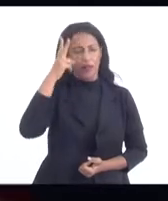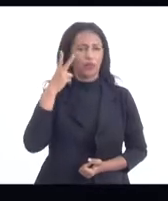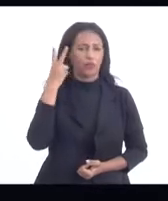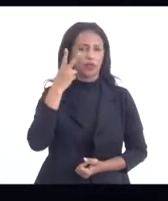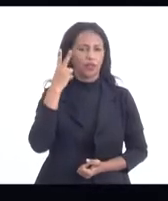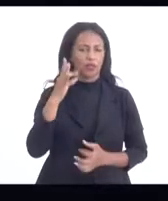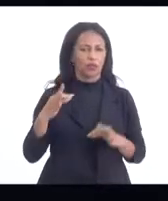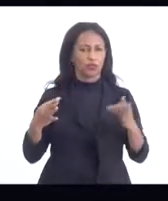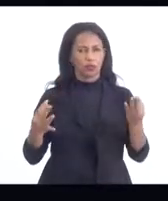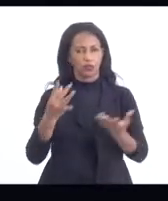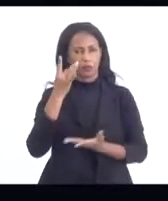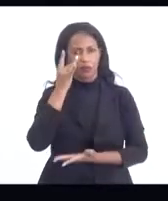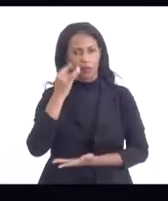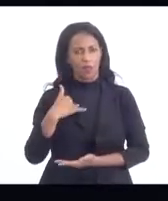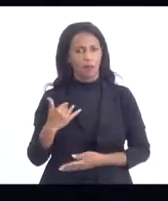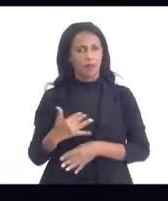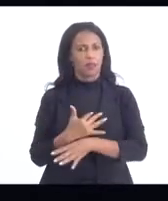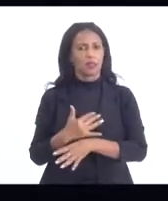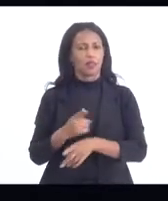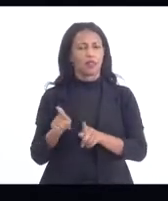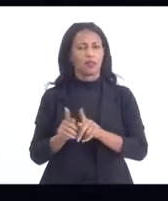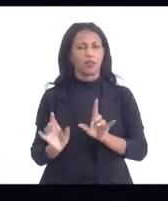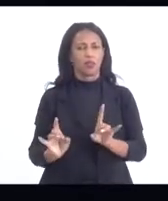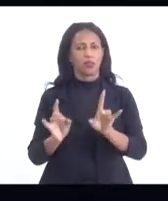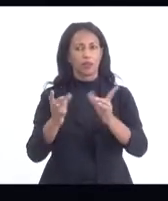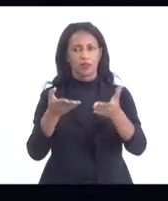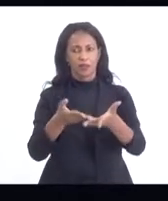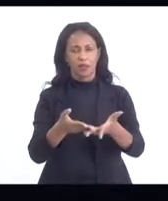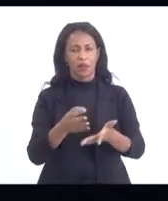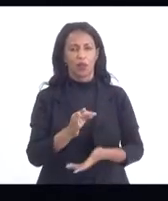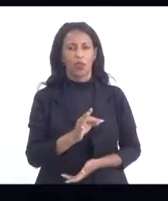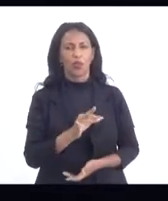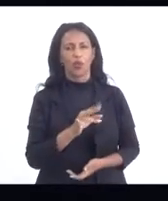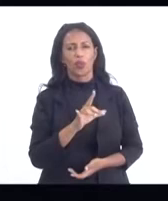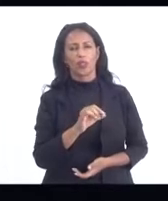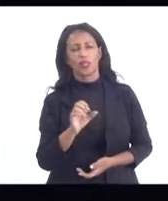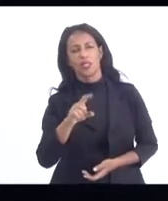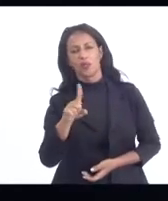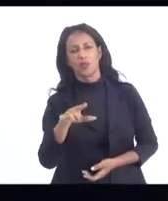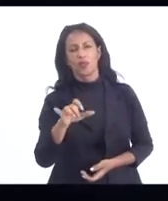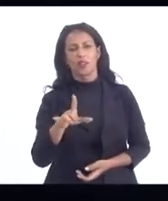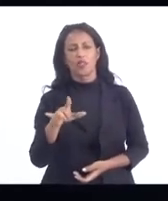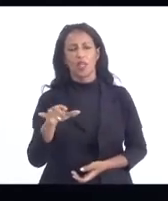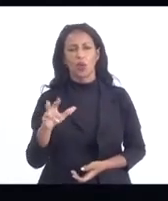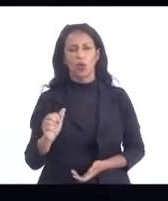vereadores, vereadores da minha cidade em especial aqui presentes, Tonzinho, Zé Luiz,